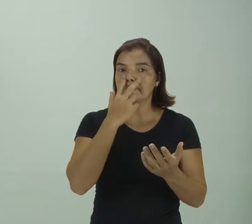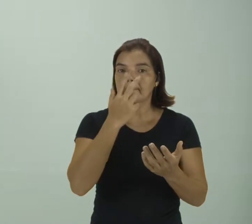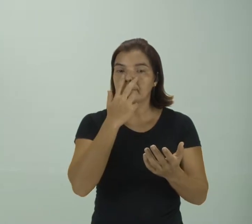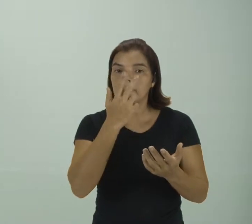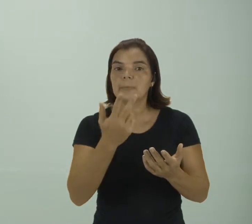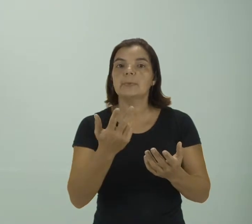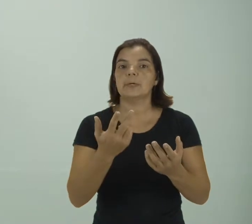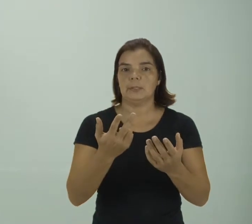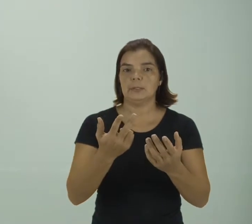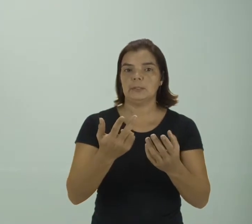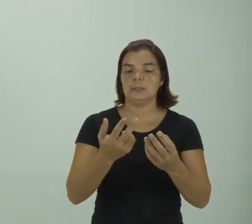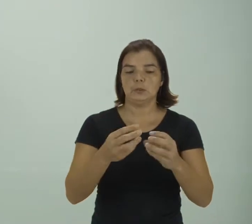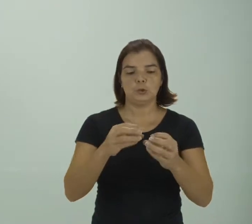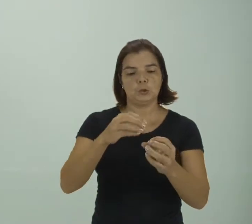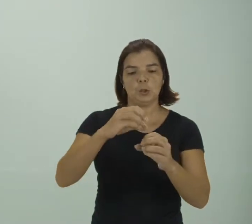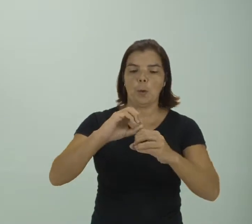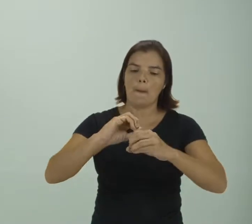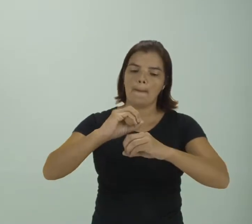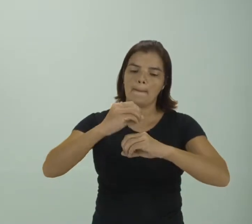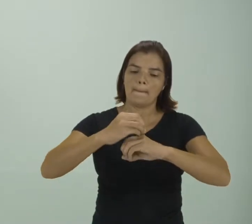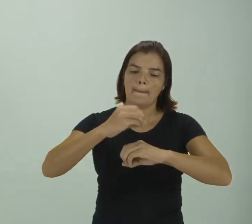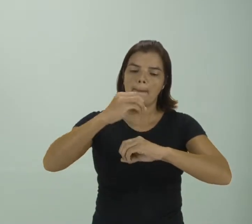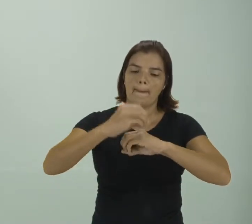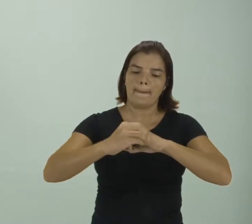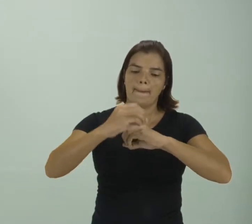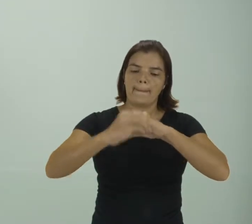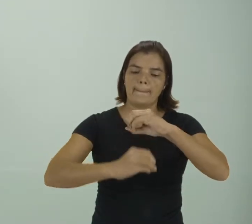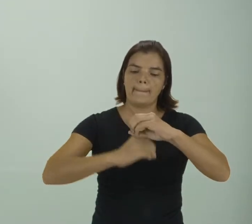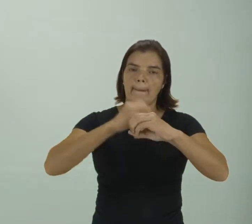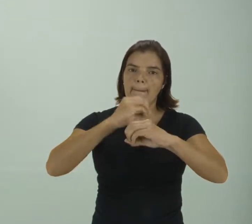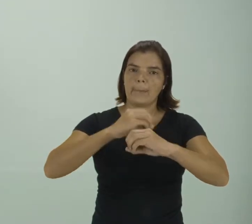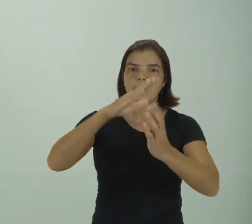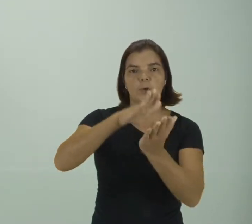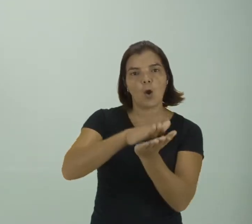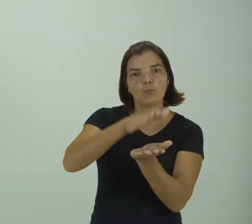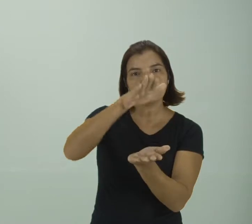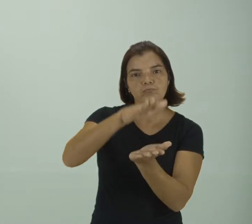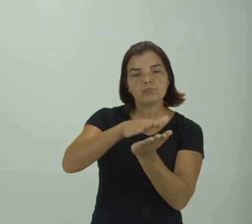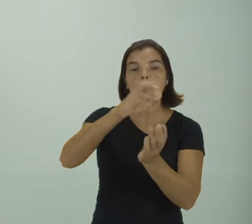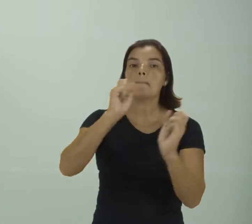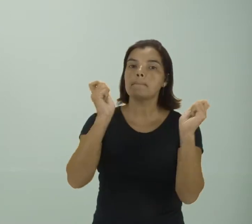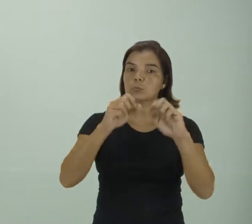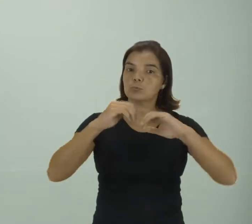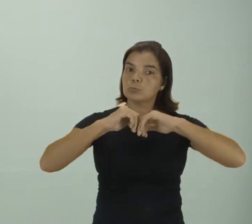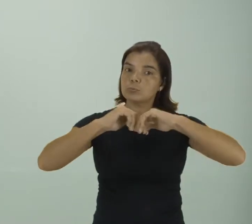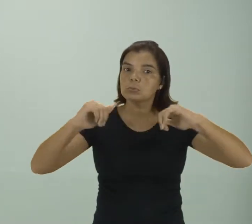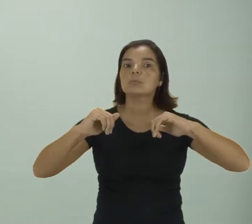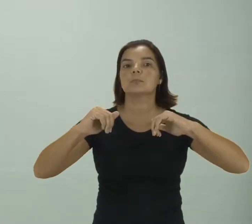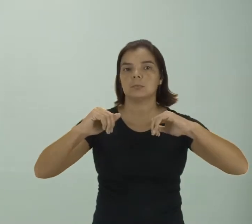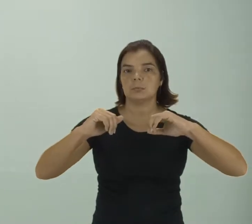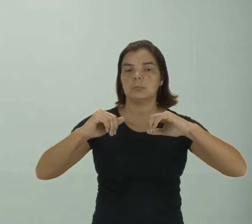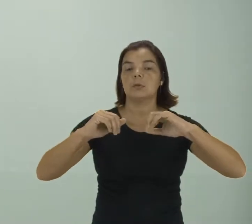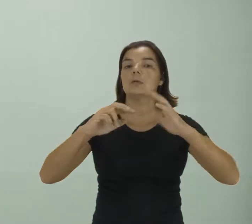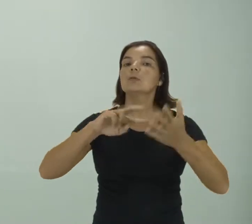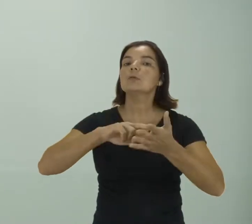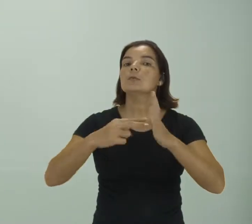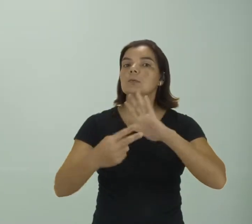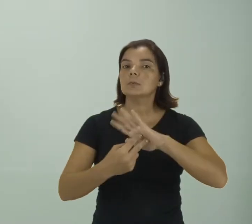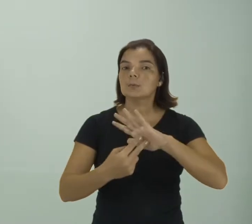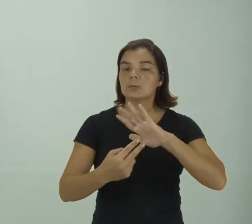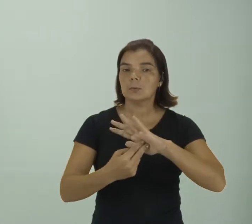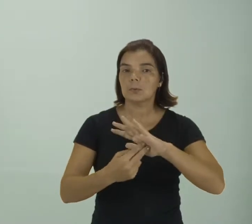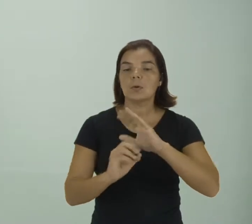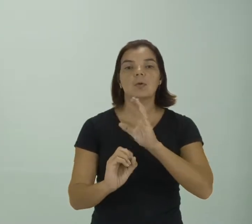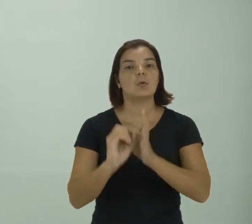uma espécie de mola. Então, ela permite que as moléculas possam se distanciar uma das outras. E isso,